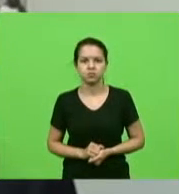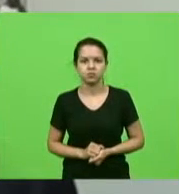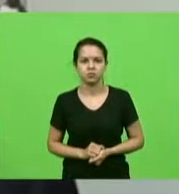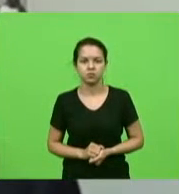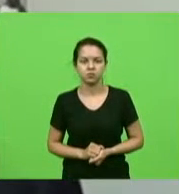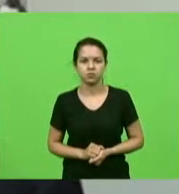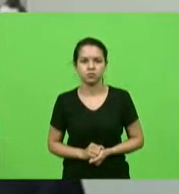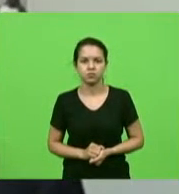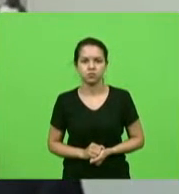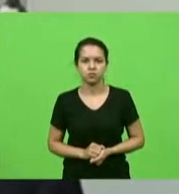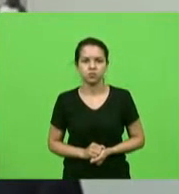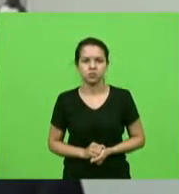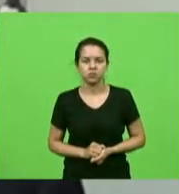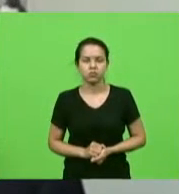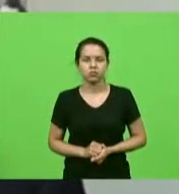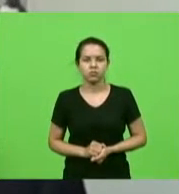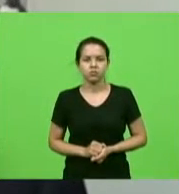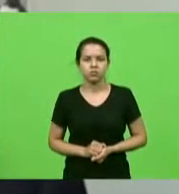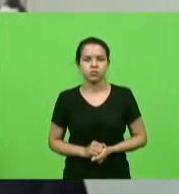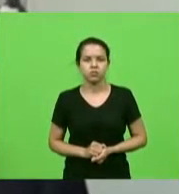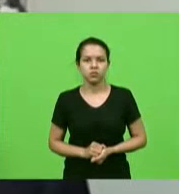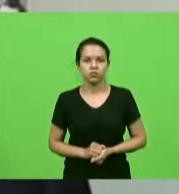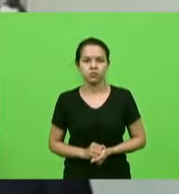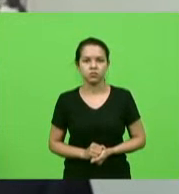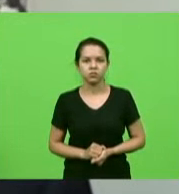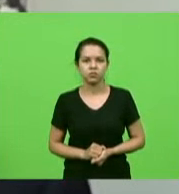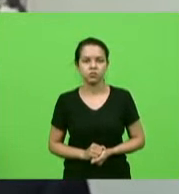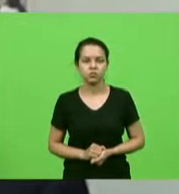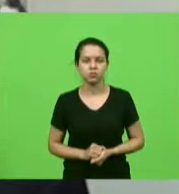O penúltimo fato em que,